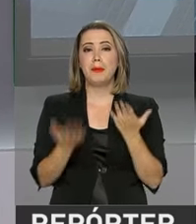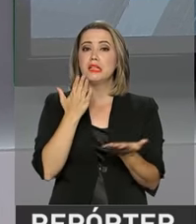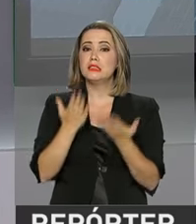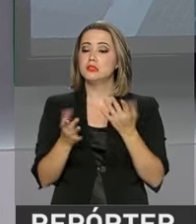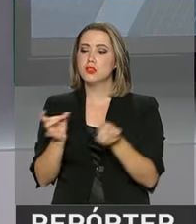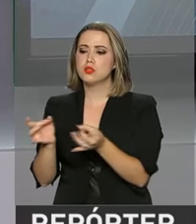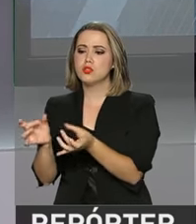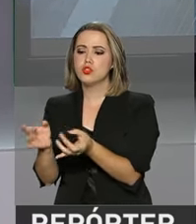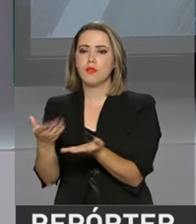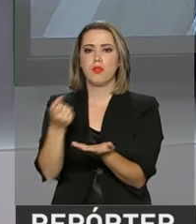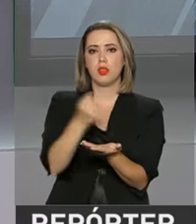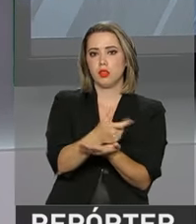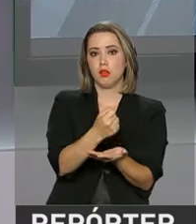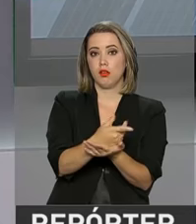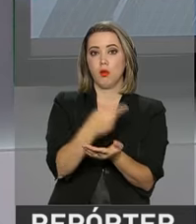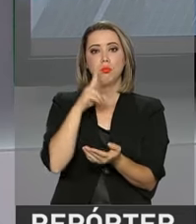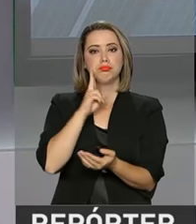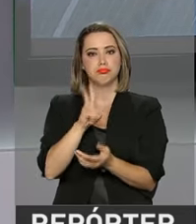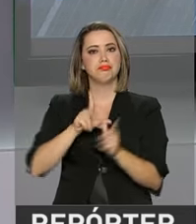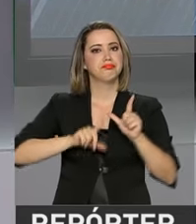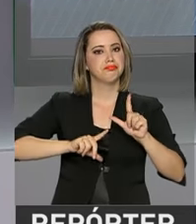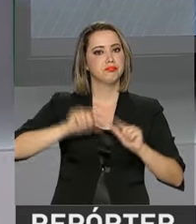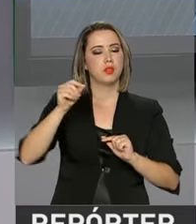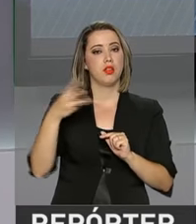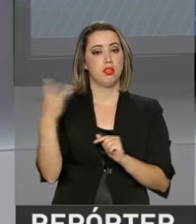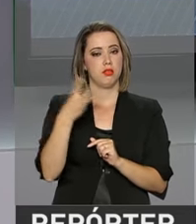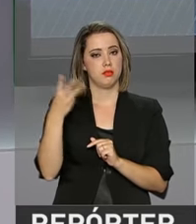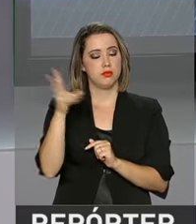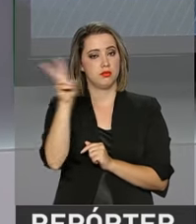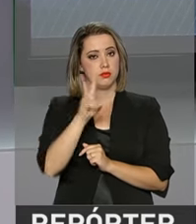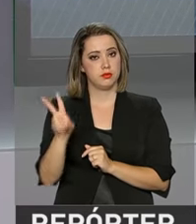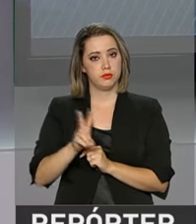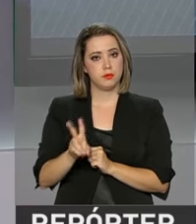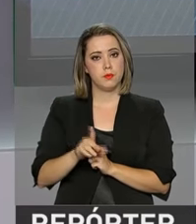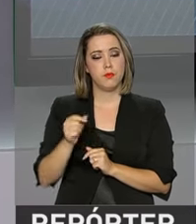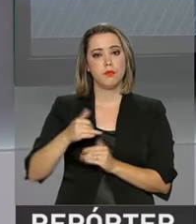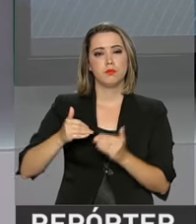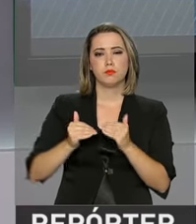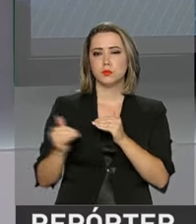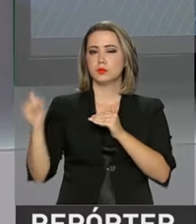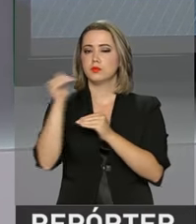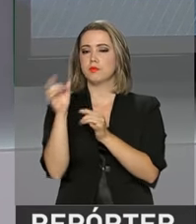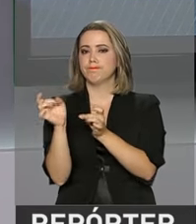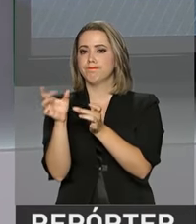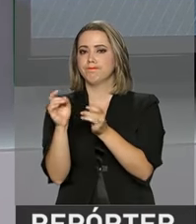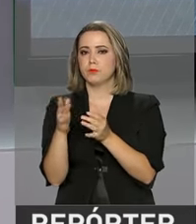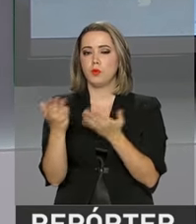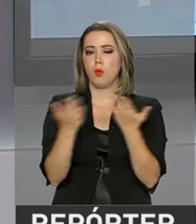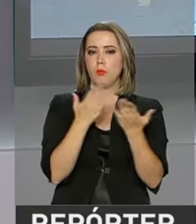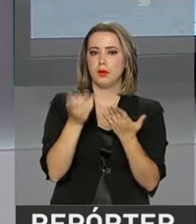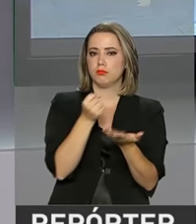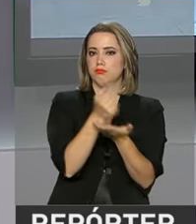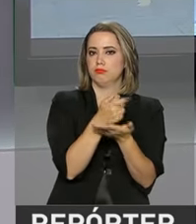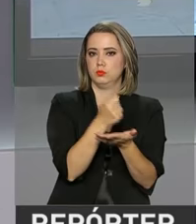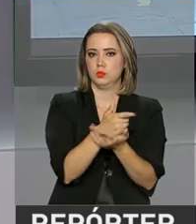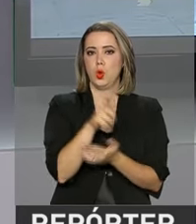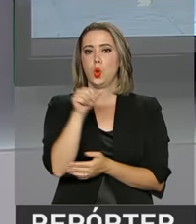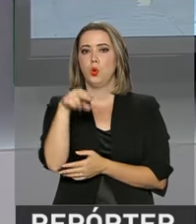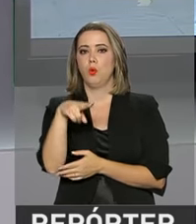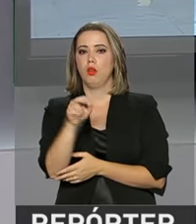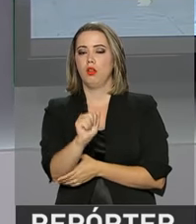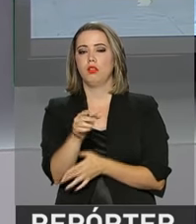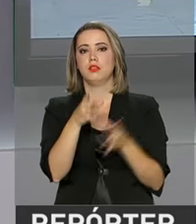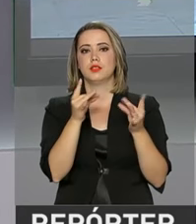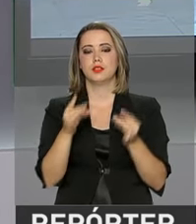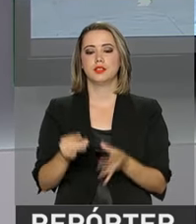brasileira registrou superávit na terceira semana de abril a repórter lo na cara e tem os detalhes para a gente ou a luana é com você